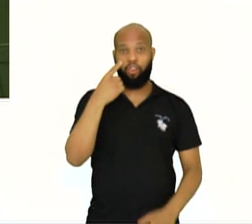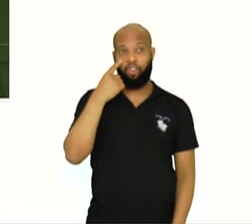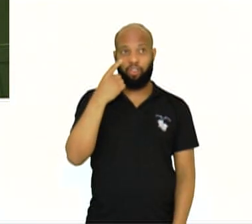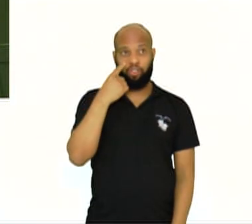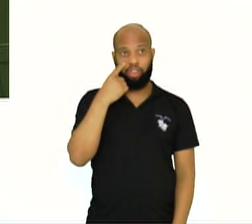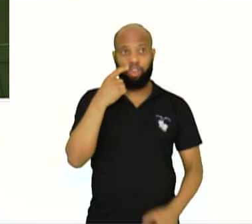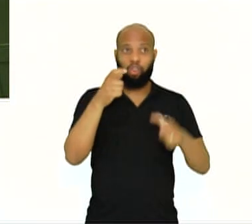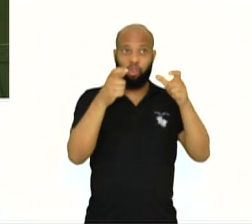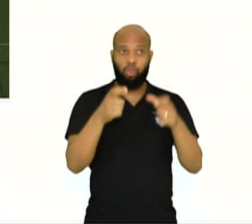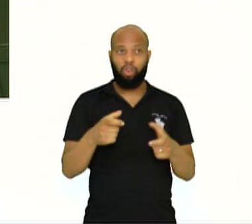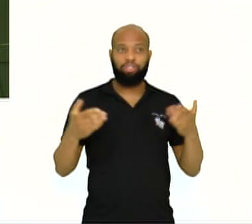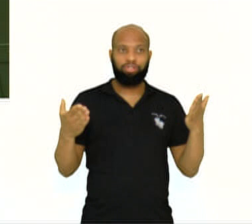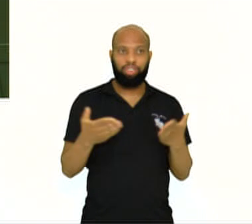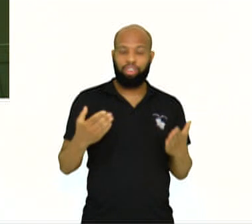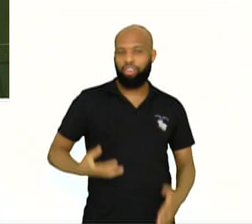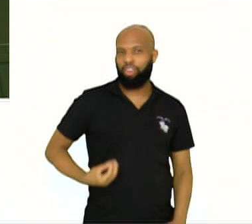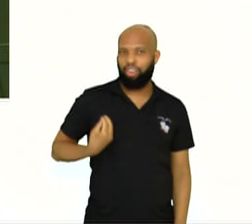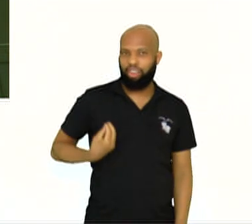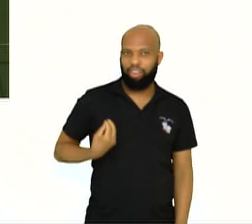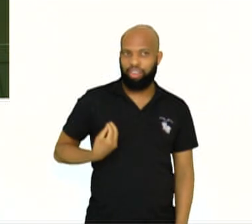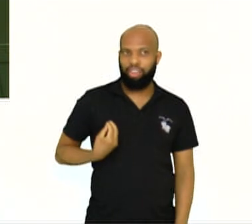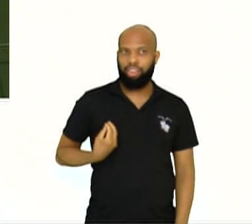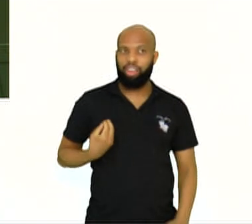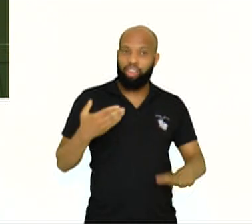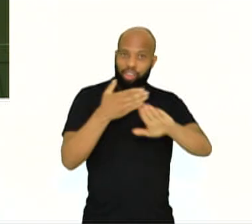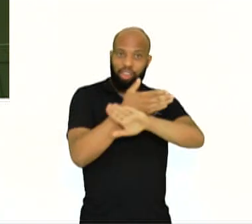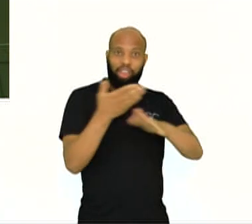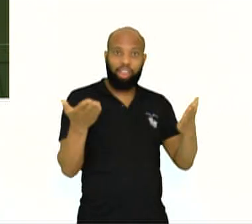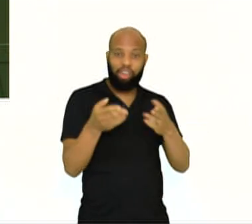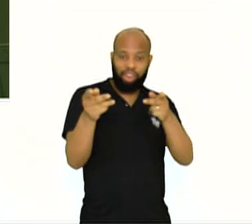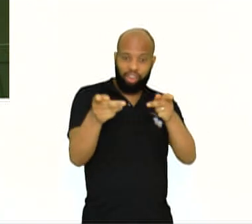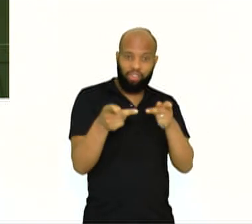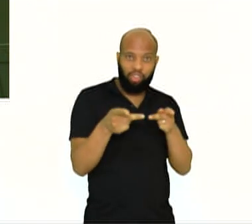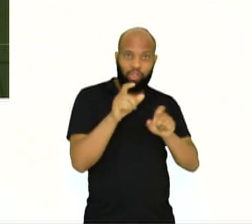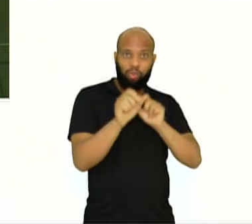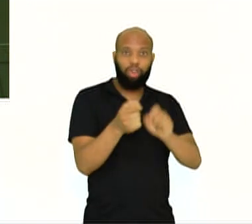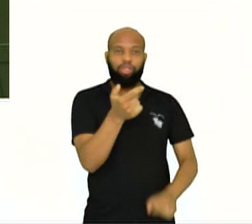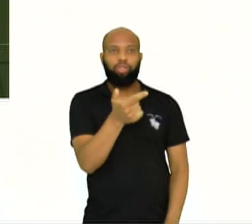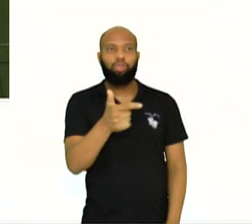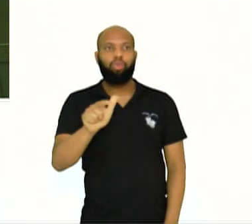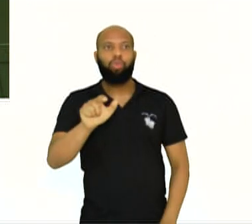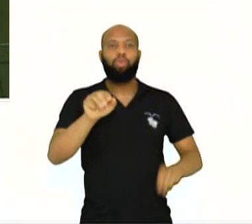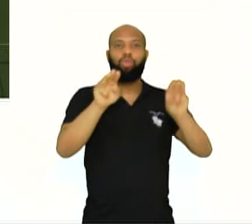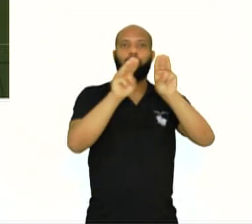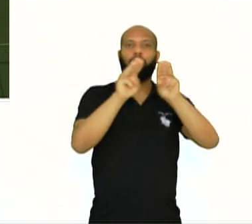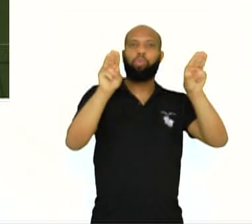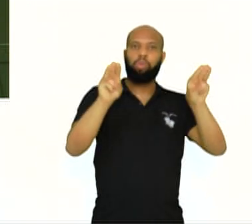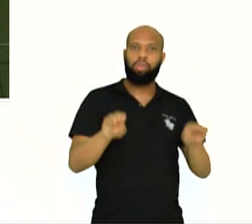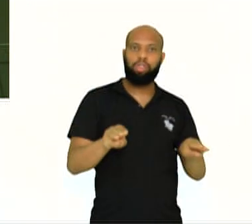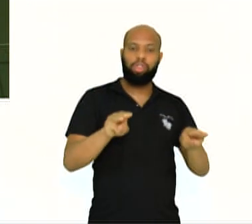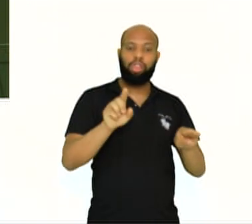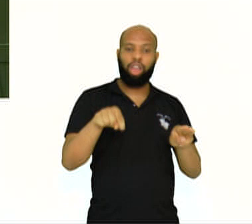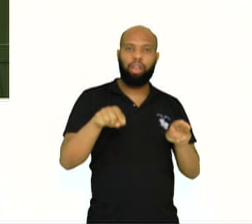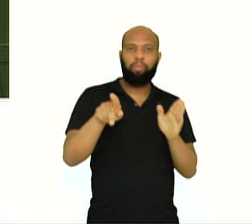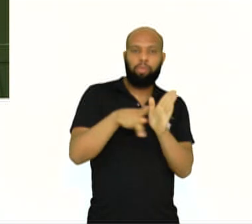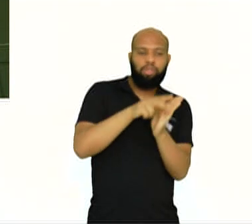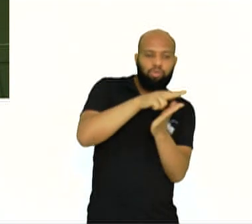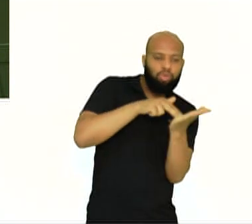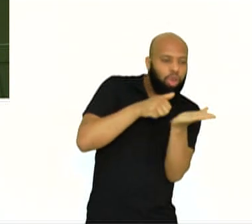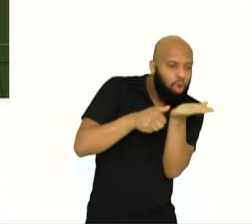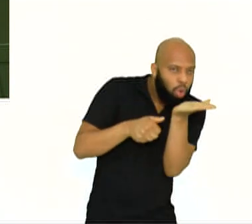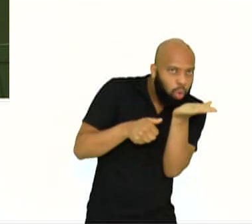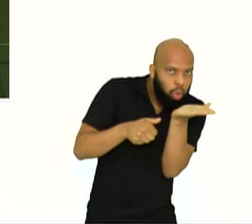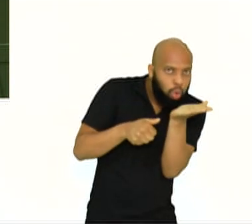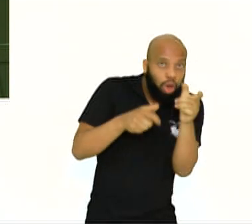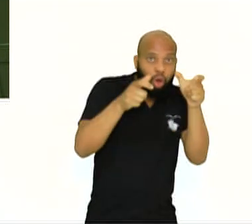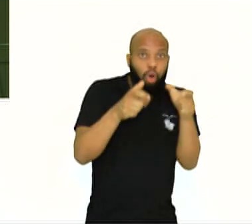só aonde a gente está. A gente está visitando novamente o Museu de Arqueologia e Etnologia